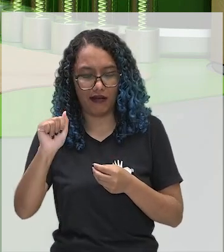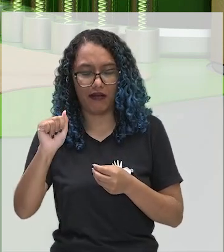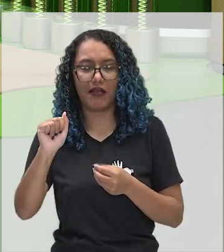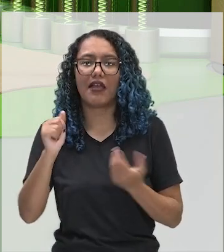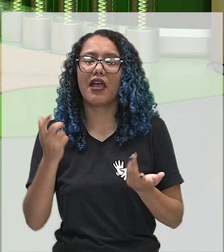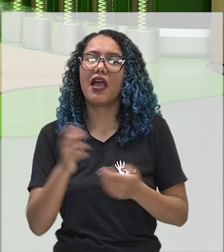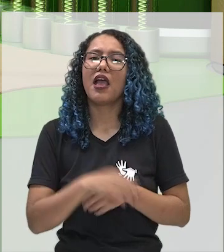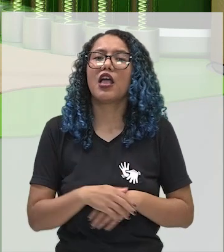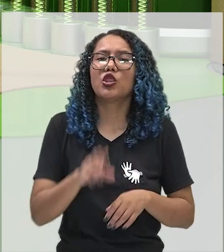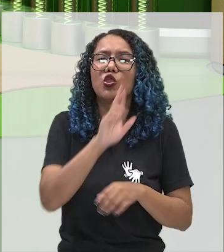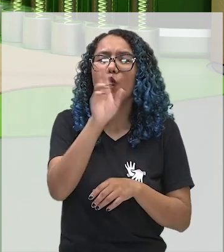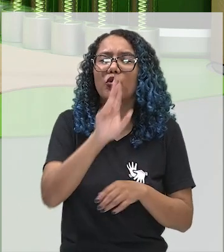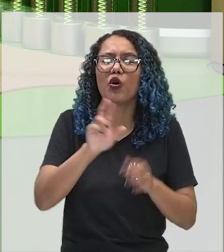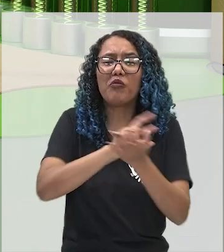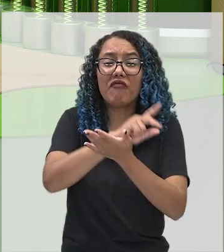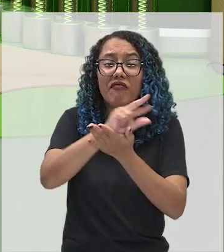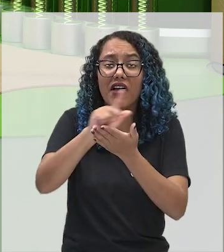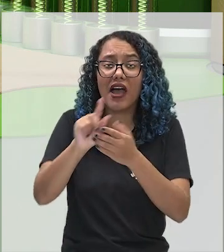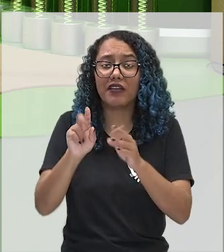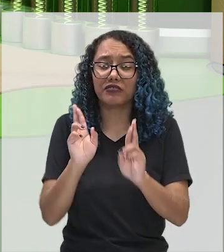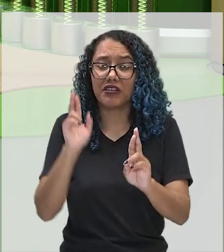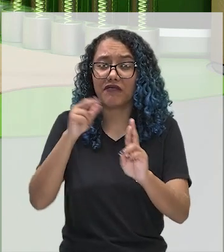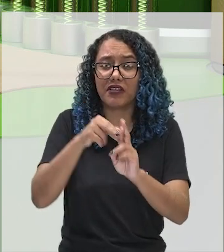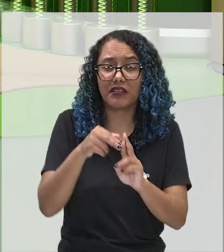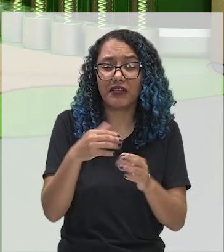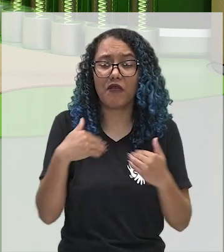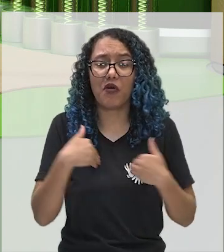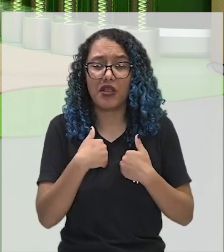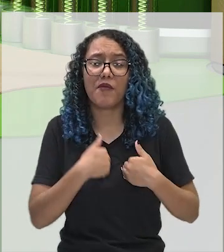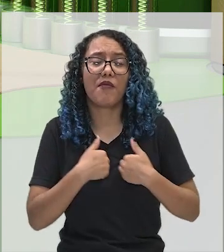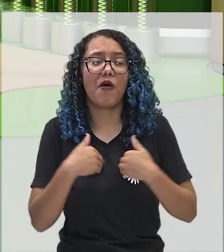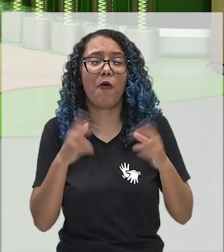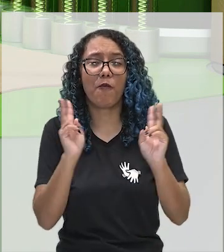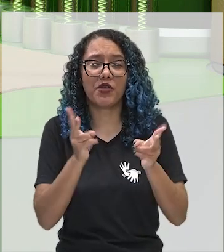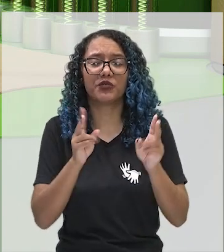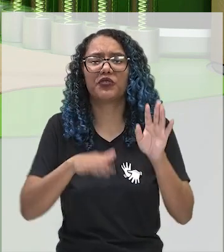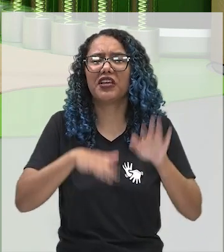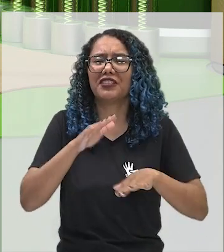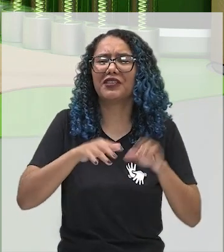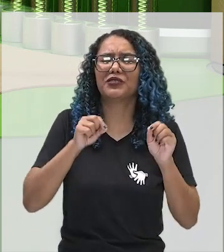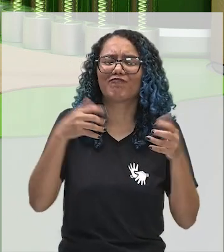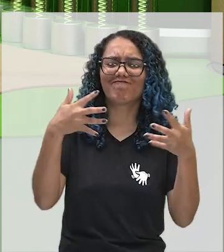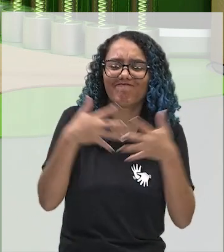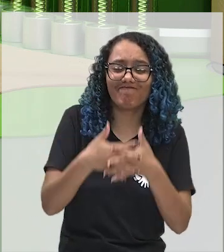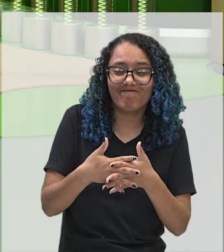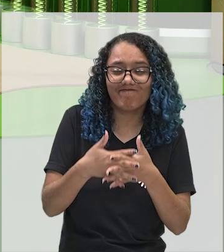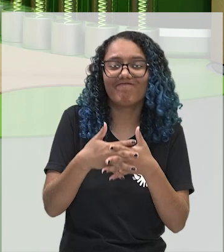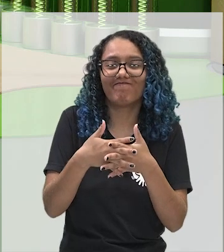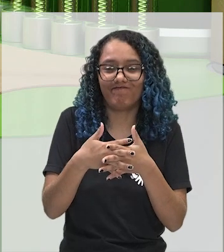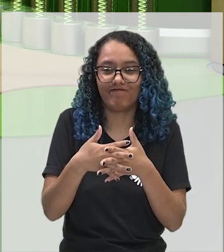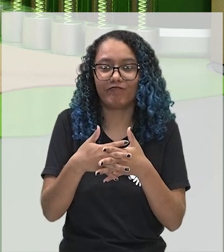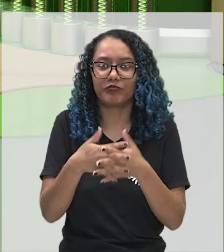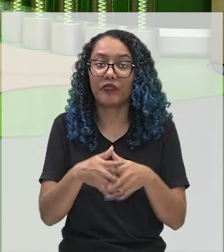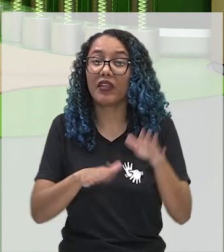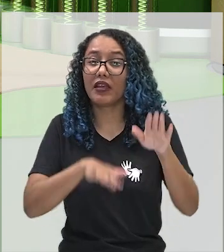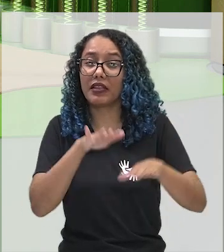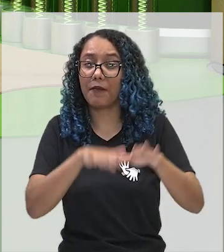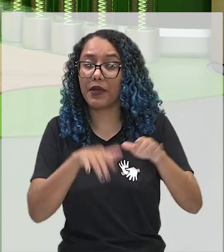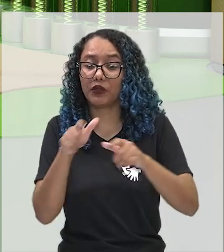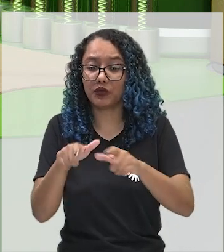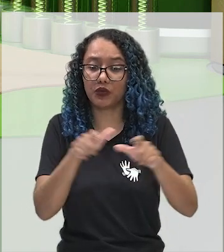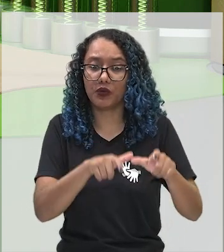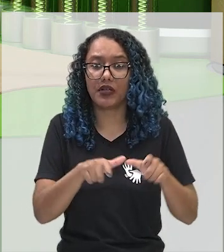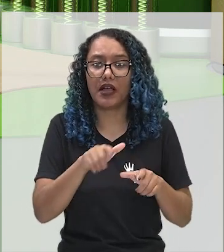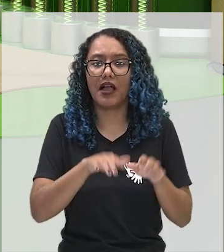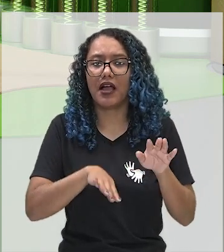nomes para um mesmo animal. Então, dessa forma, muitas vezes a gente fica até confuso e dependendo de um lugar para o